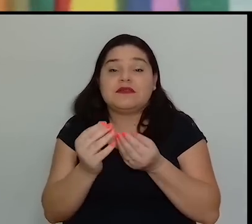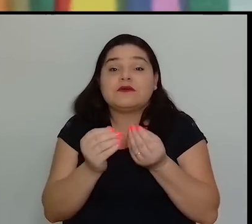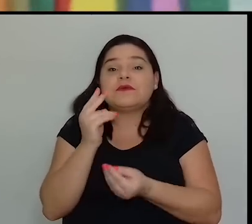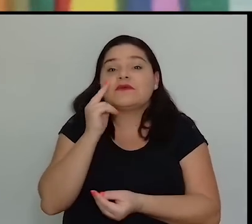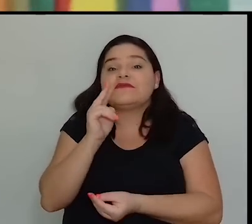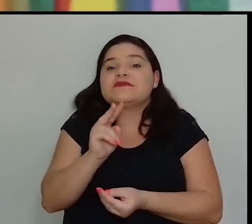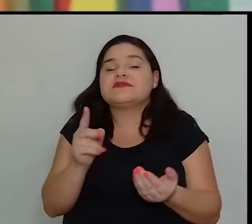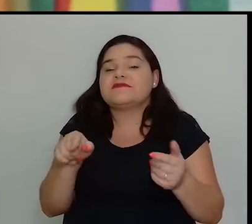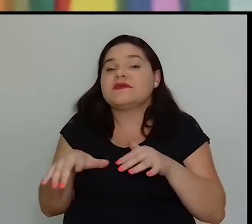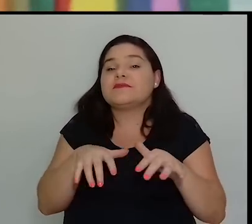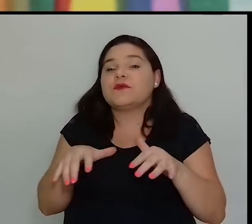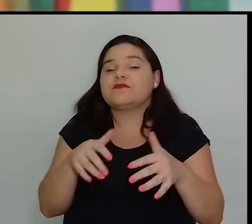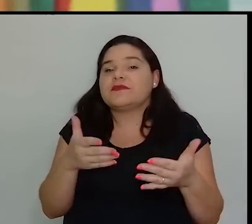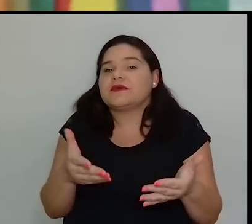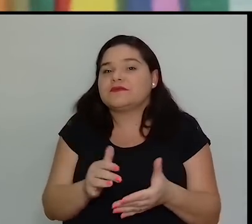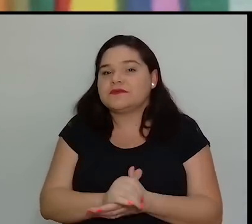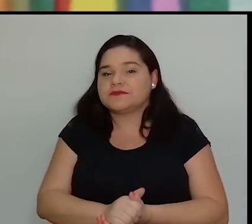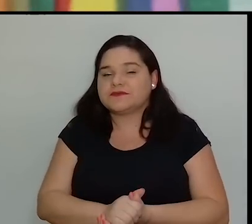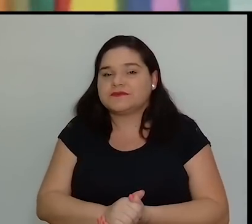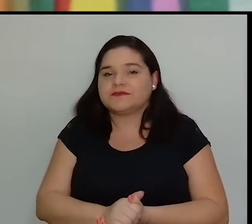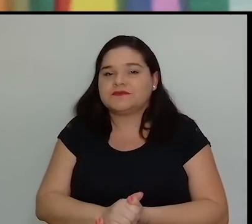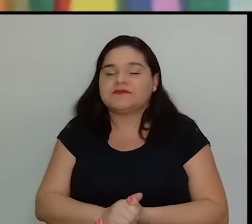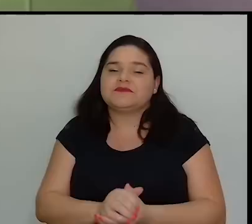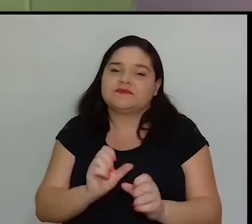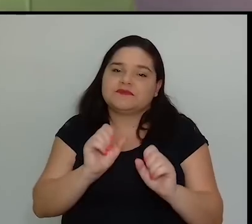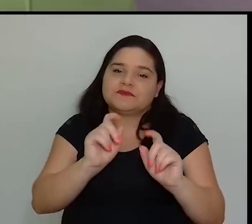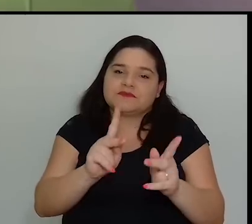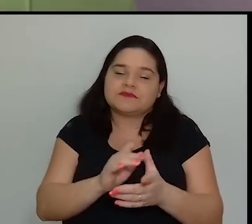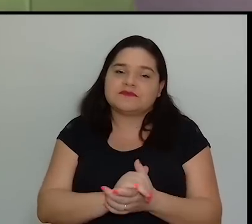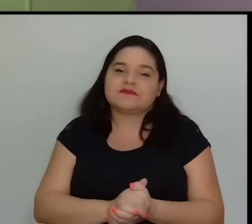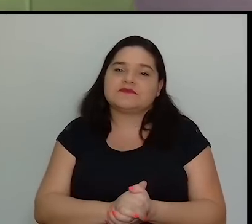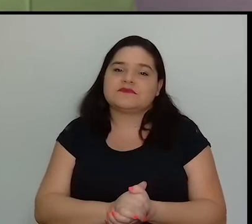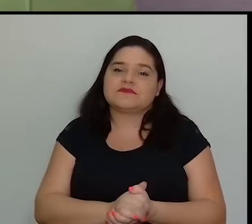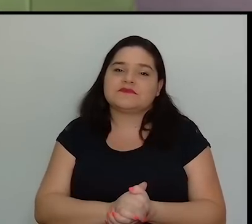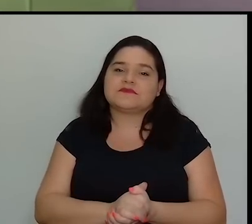esse movimento vamos lá vamos começar